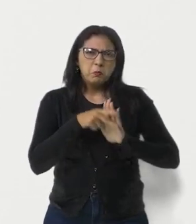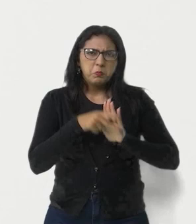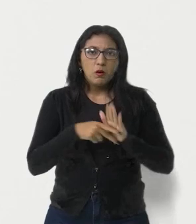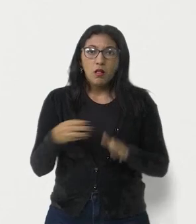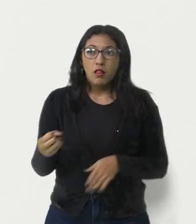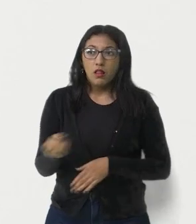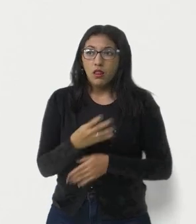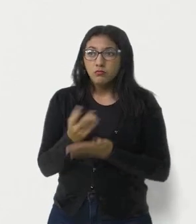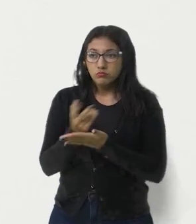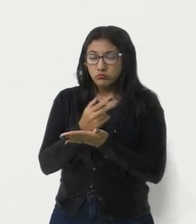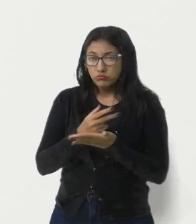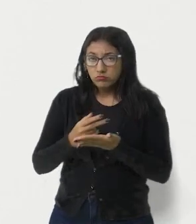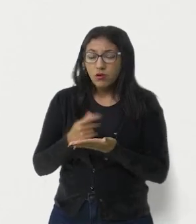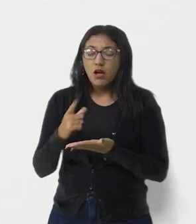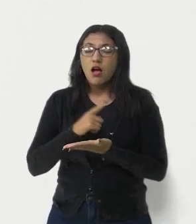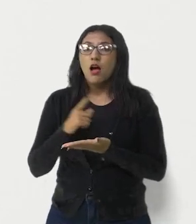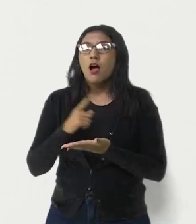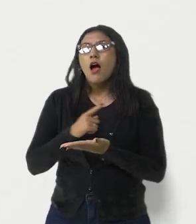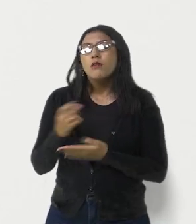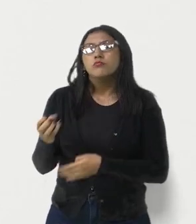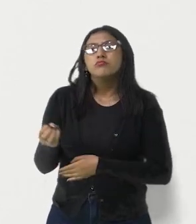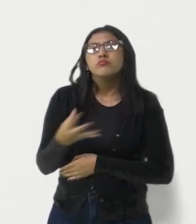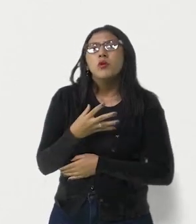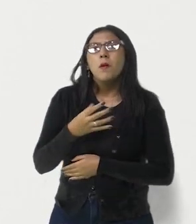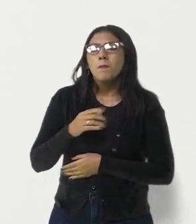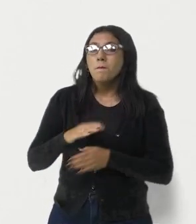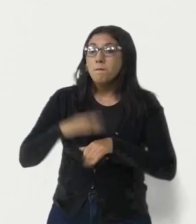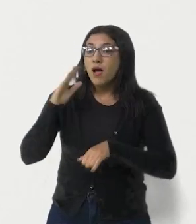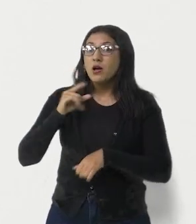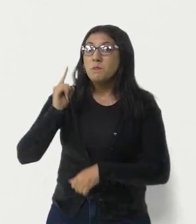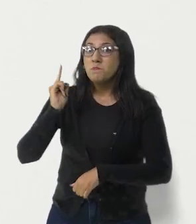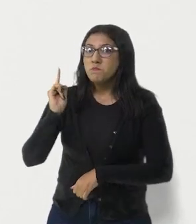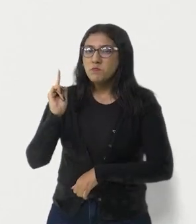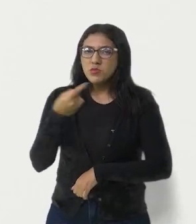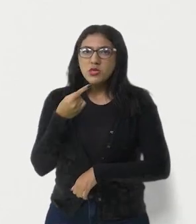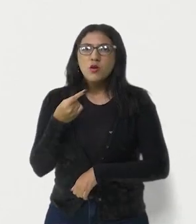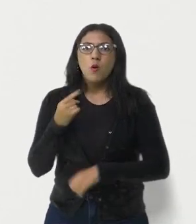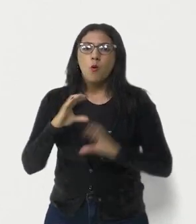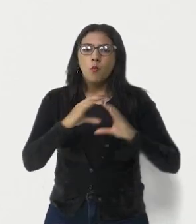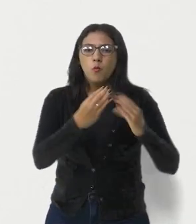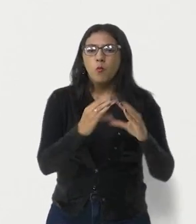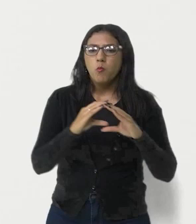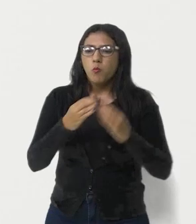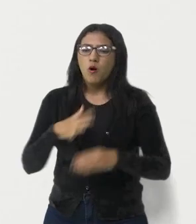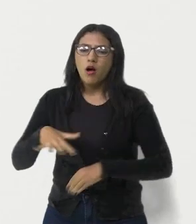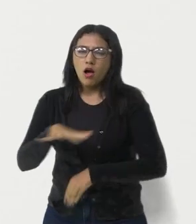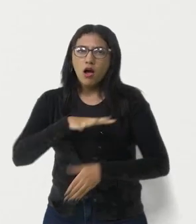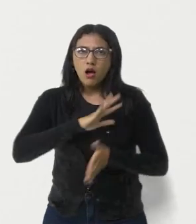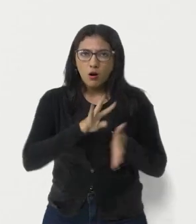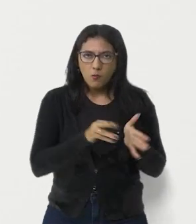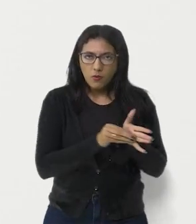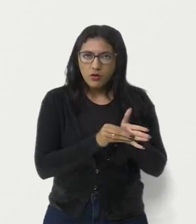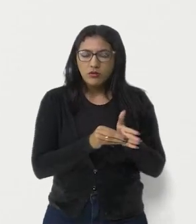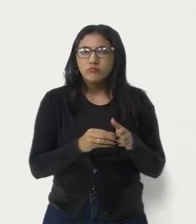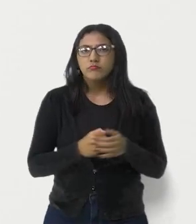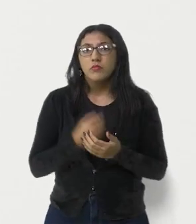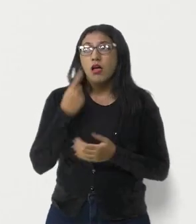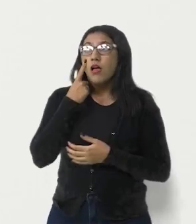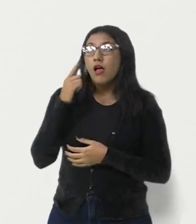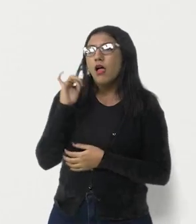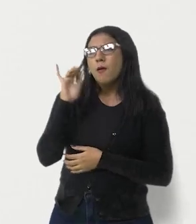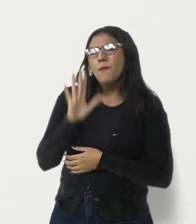Social Brasileira, foram mapeadas mais de 1.000 comunidades quilombolas na Amazônia. Nesse mapa, a gente